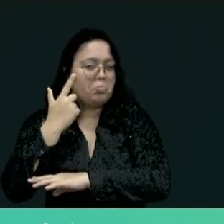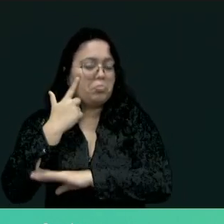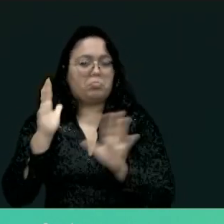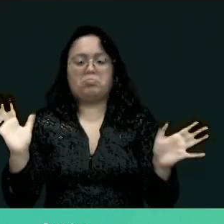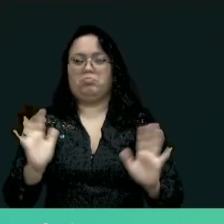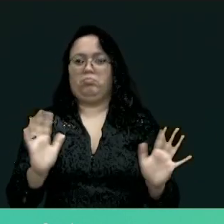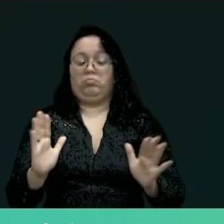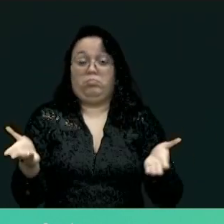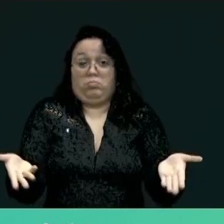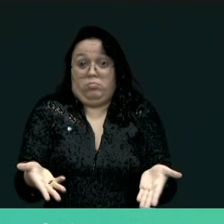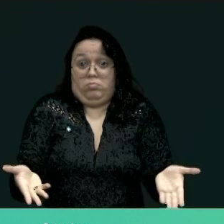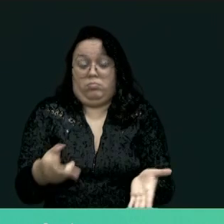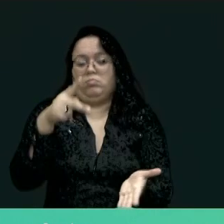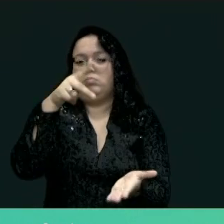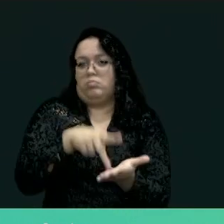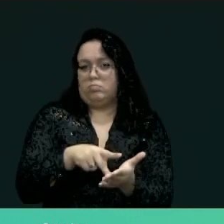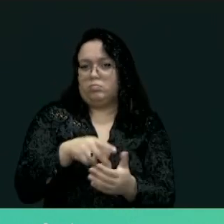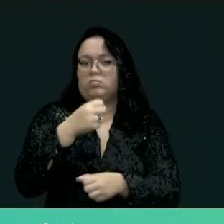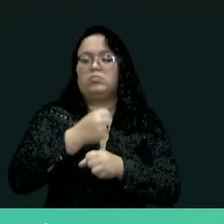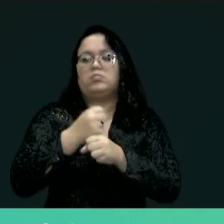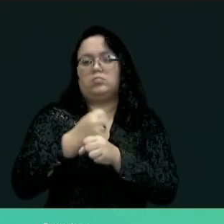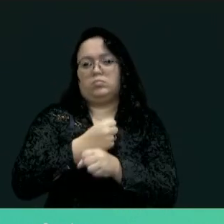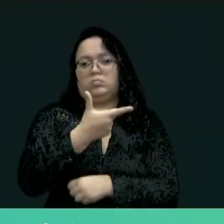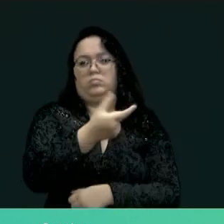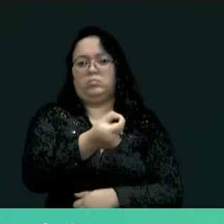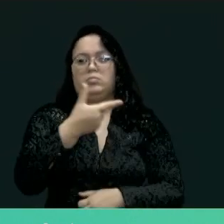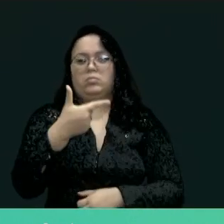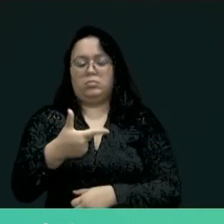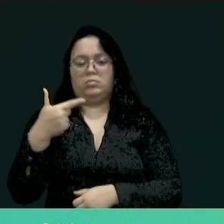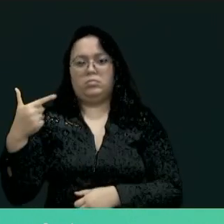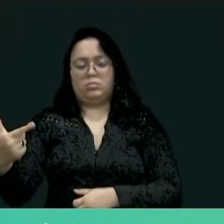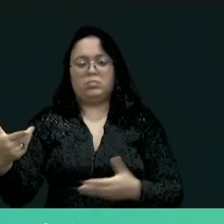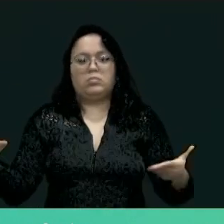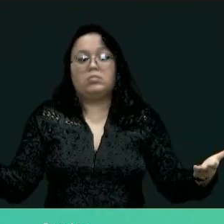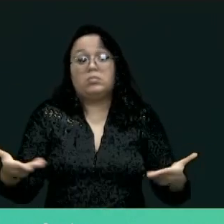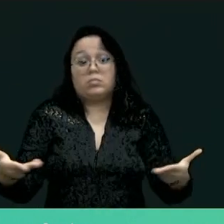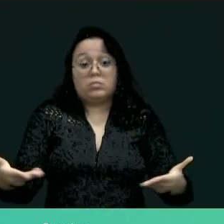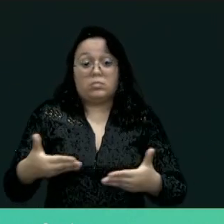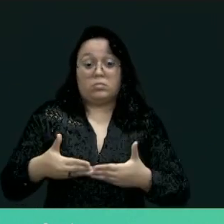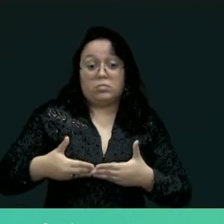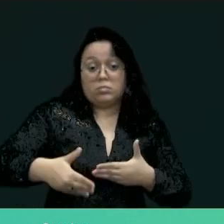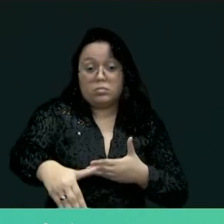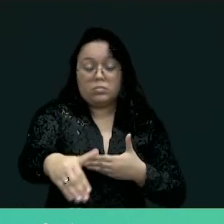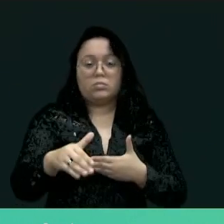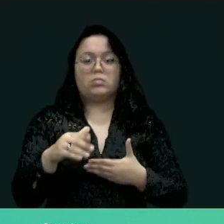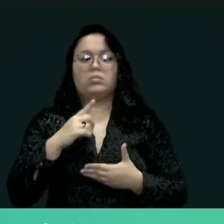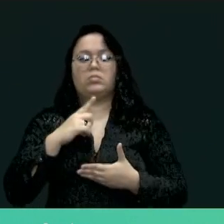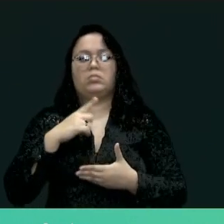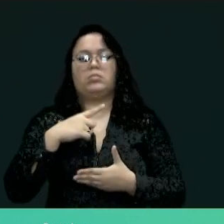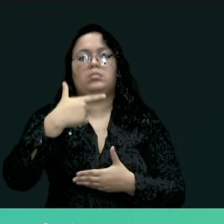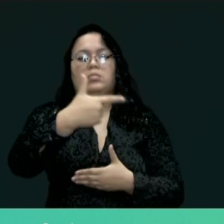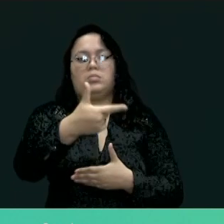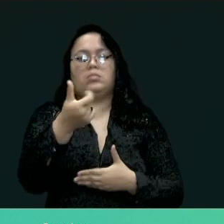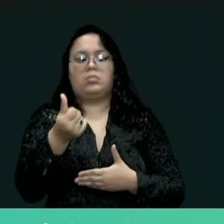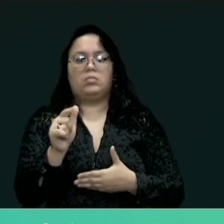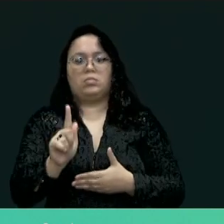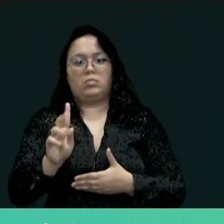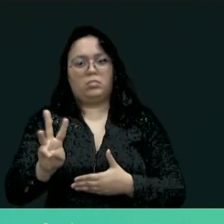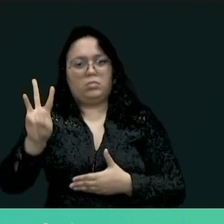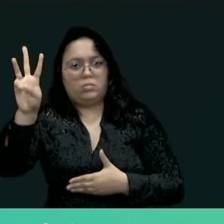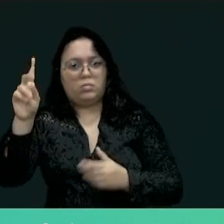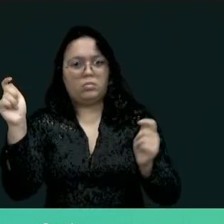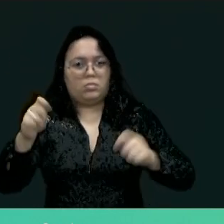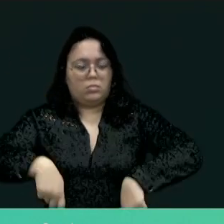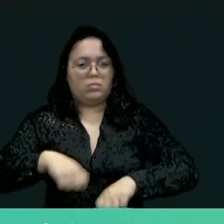dado real, nós estamos em 2022, devemos chegar ao final deste período com cerca de 26 gigawatts de